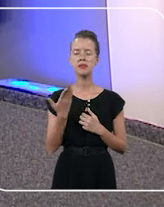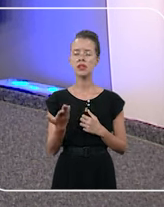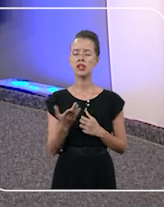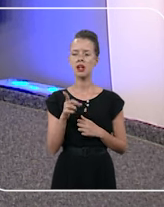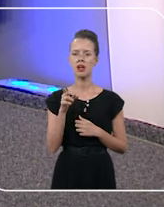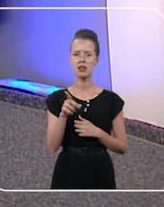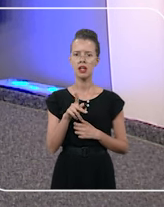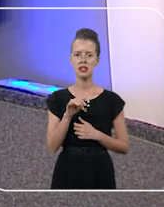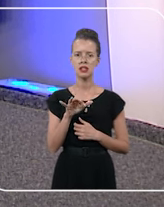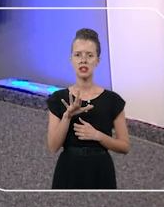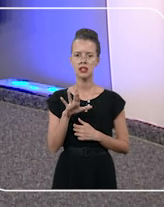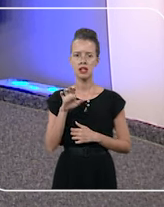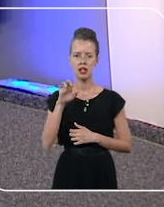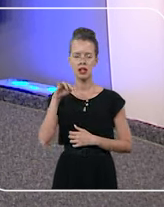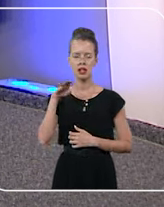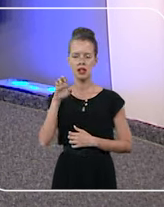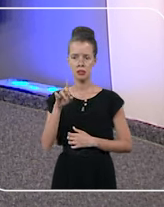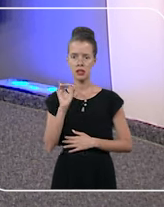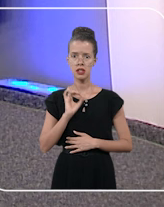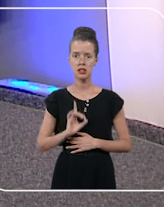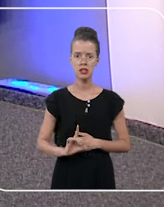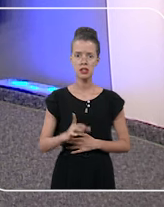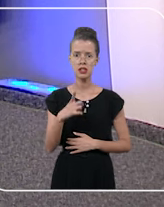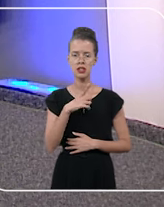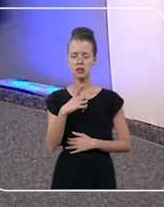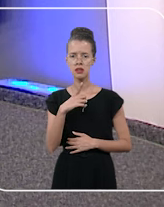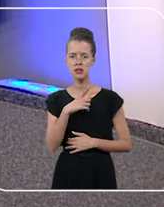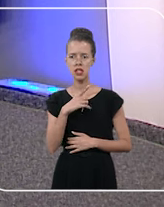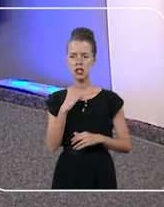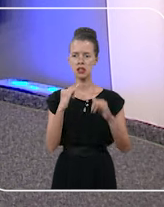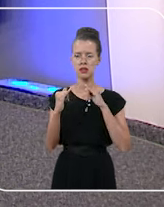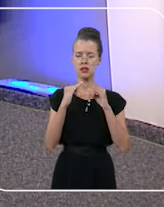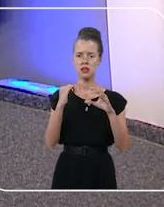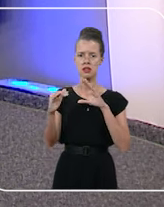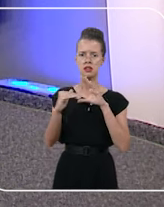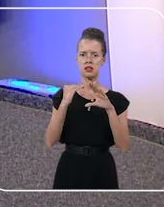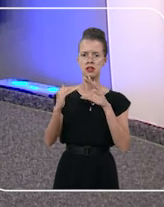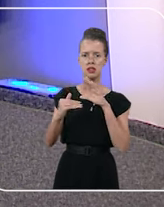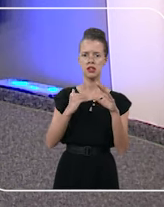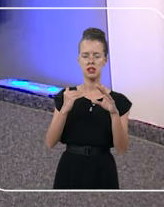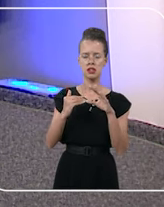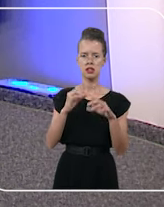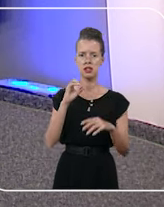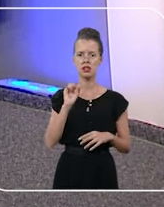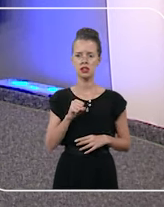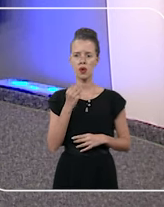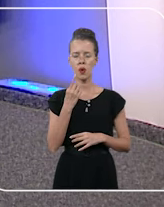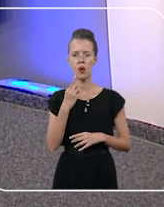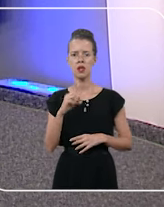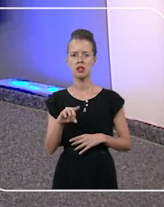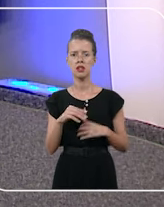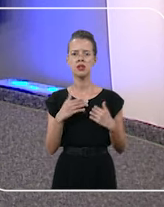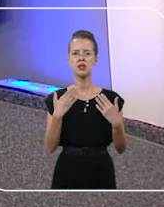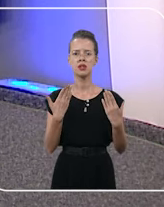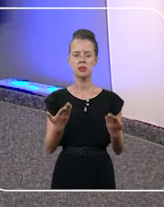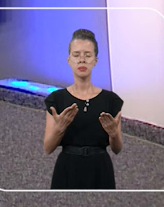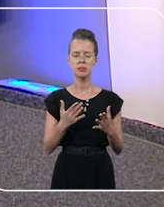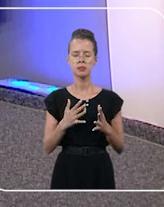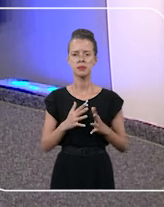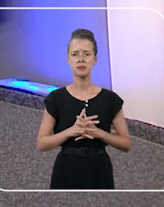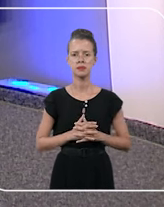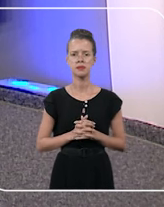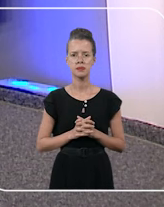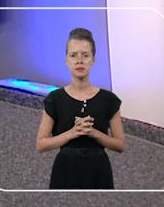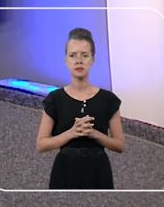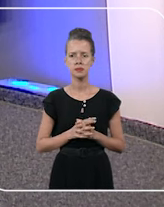tem direito a obter os dados sem nenhuma burocracia, sem nenhuma dificuldade por parte do hospital, ou que seja